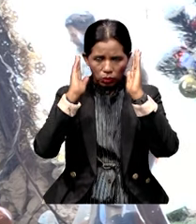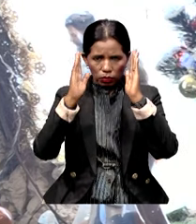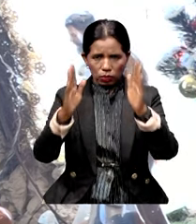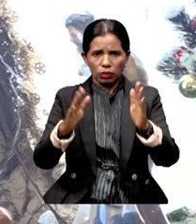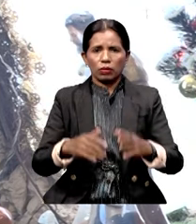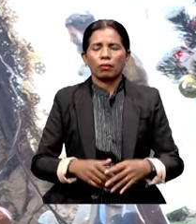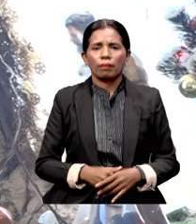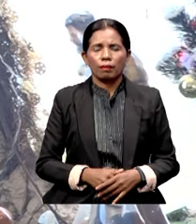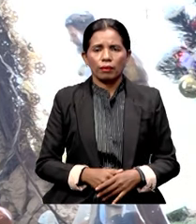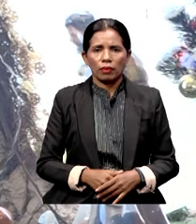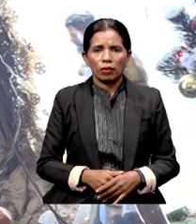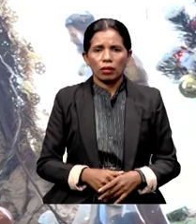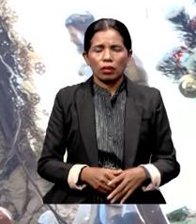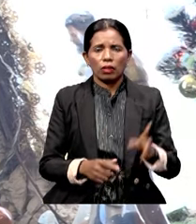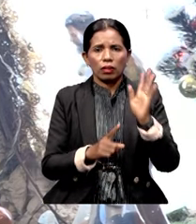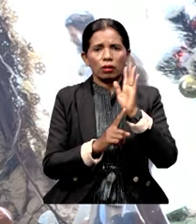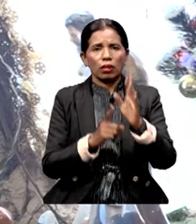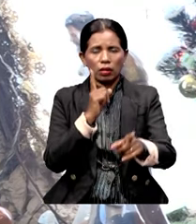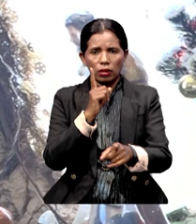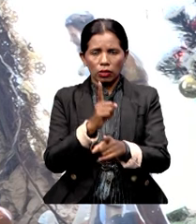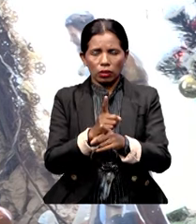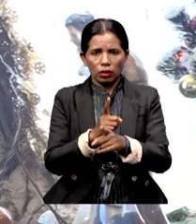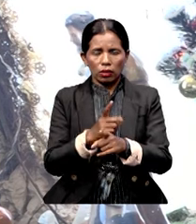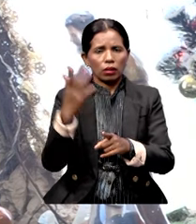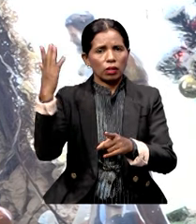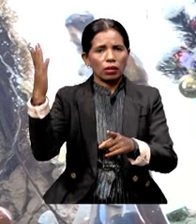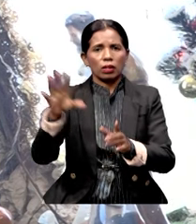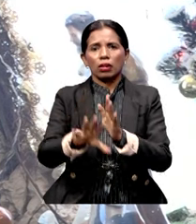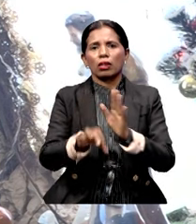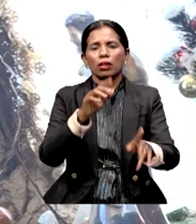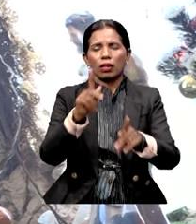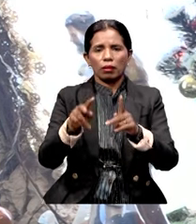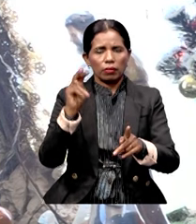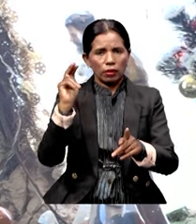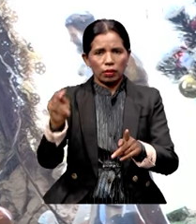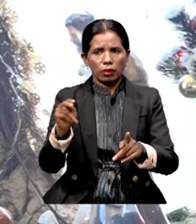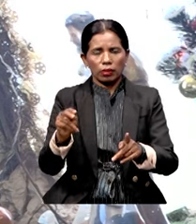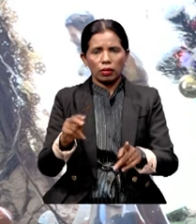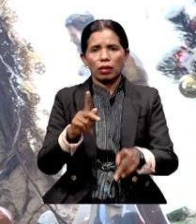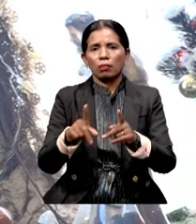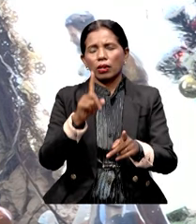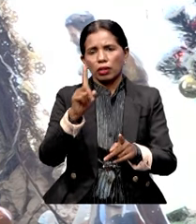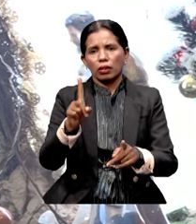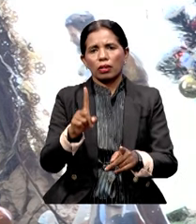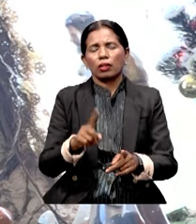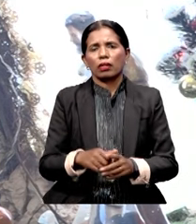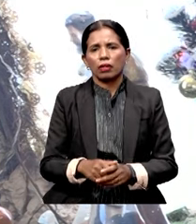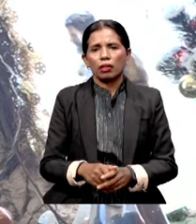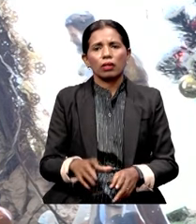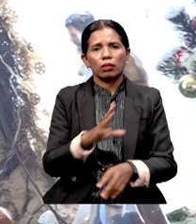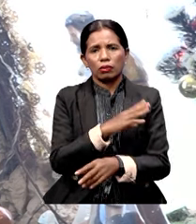Infelizmente, realidade hatura cata e a escolha emanian, seja pessoal, no nemos